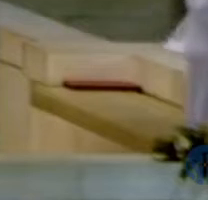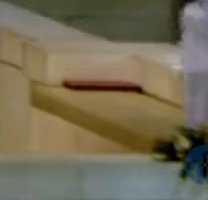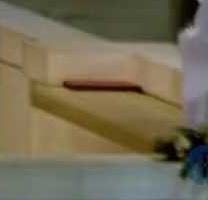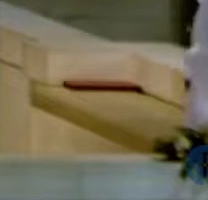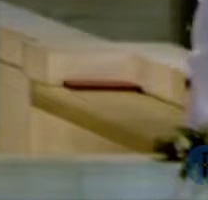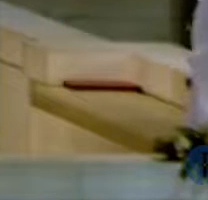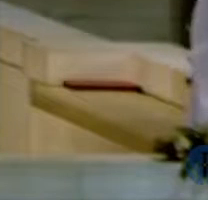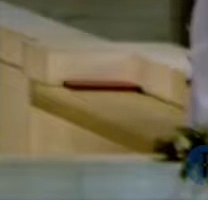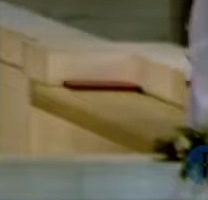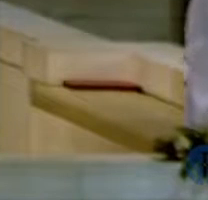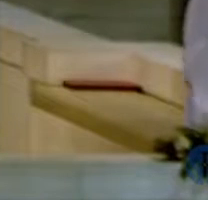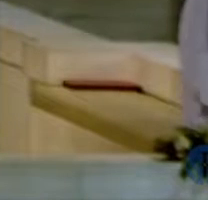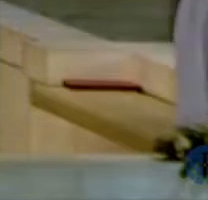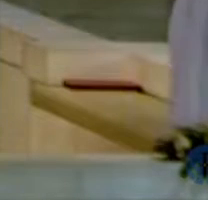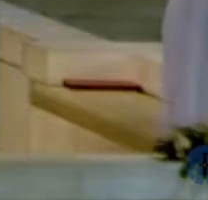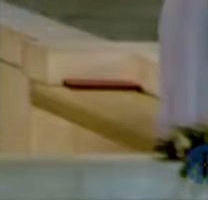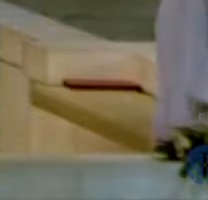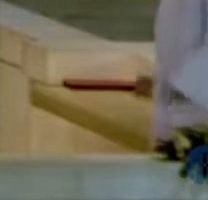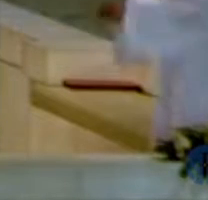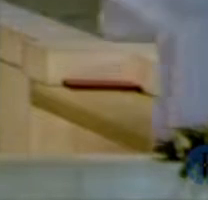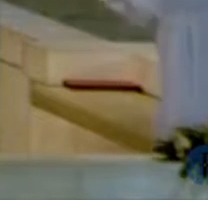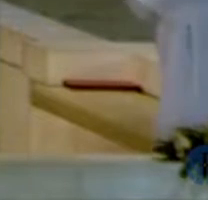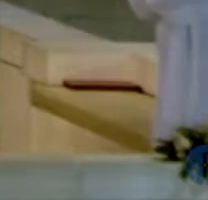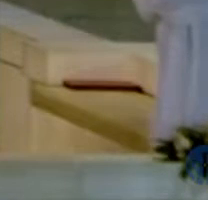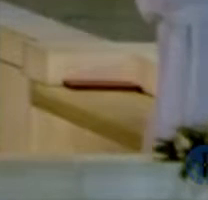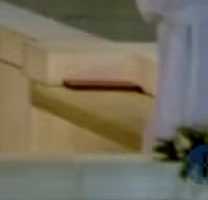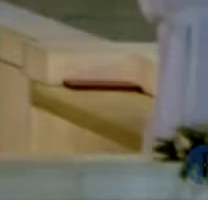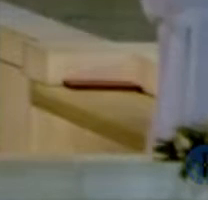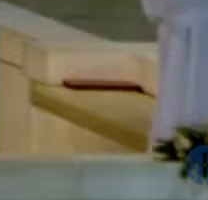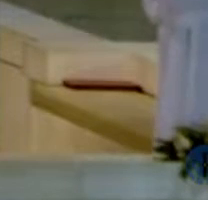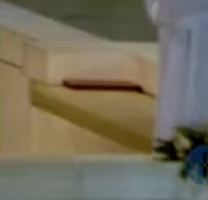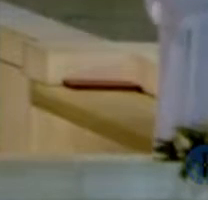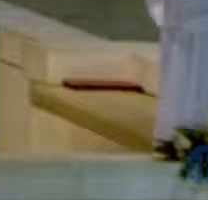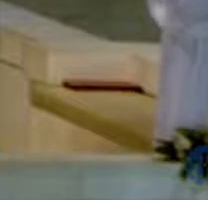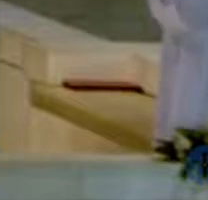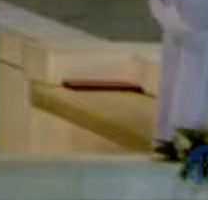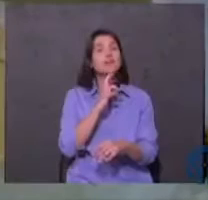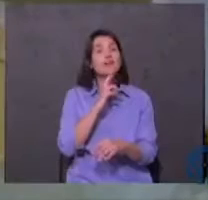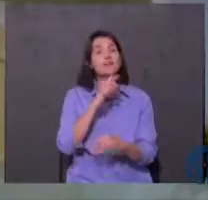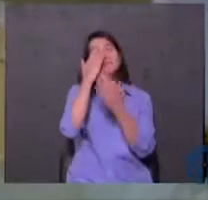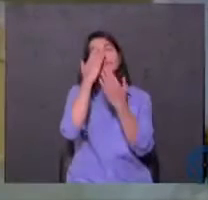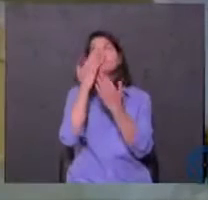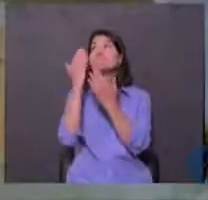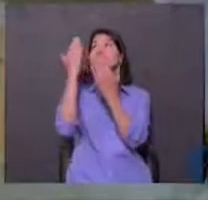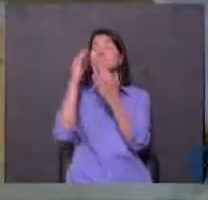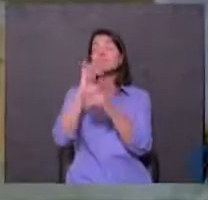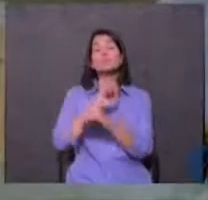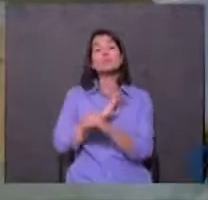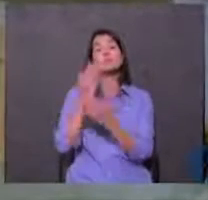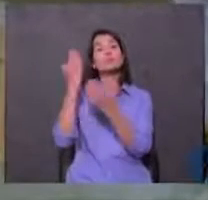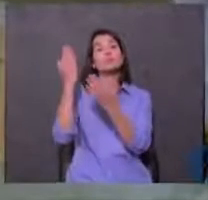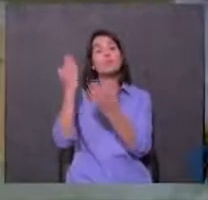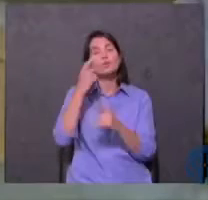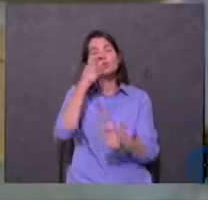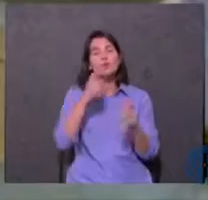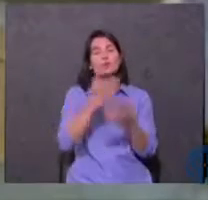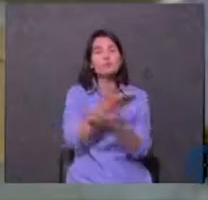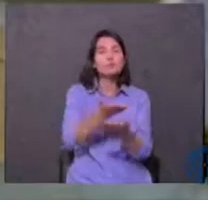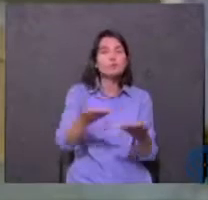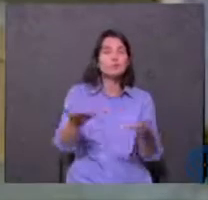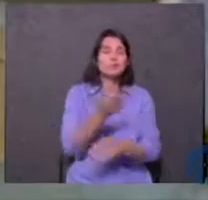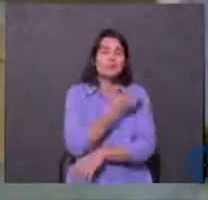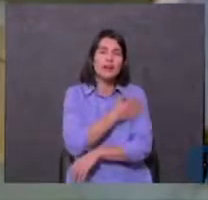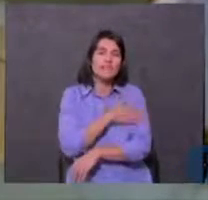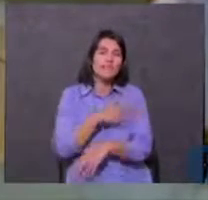Caros peregrinos que viestes à cova da Iria louvar o Senhor que levanta os fracos,